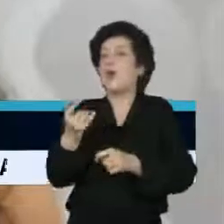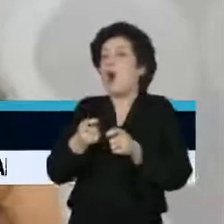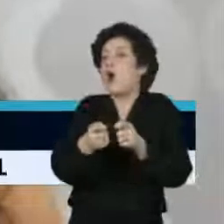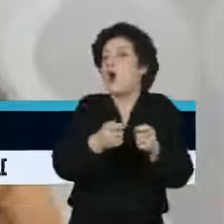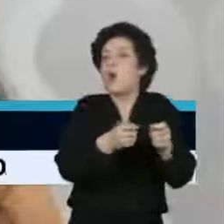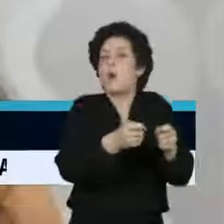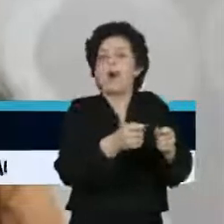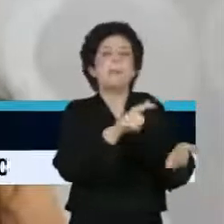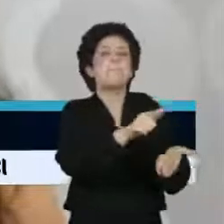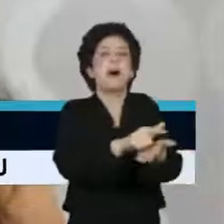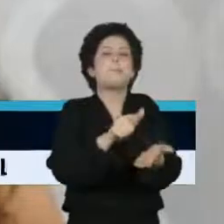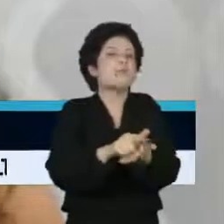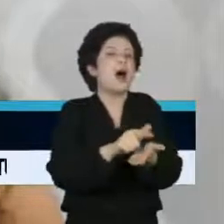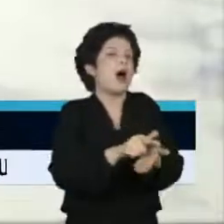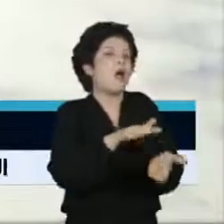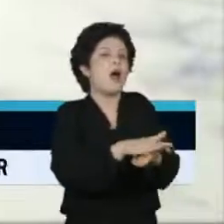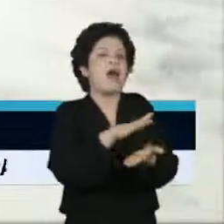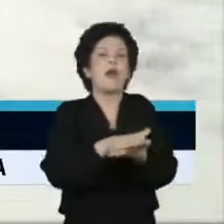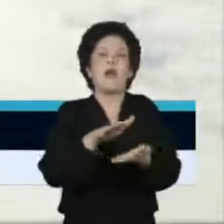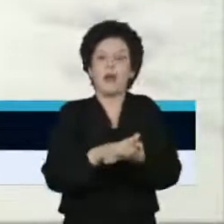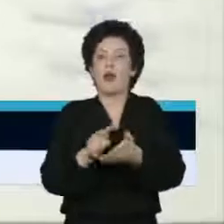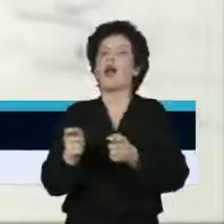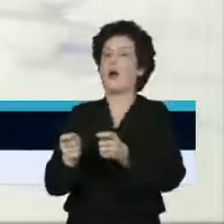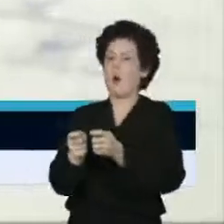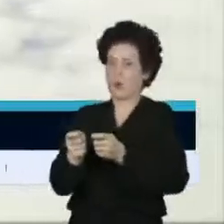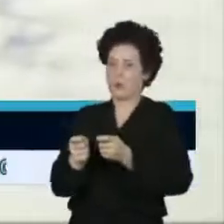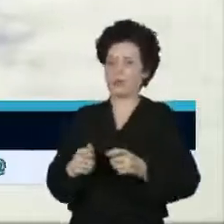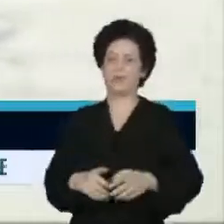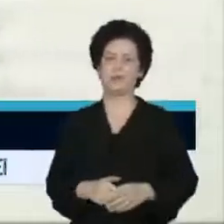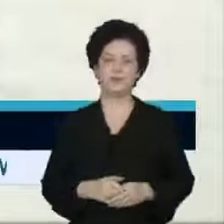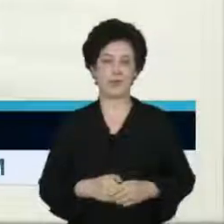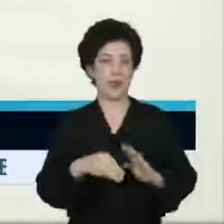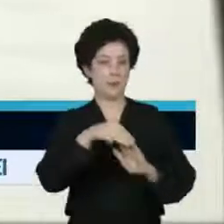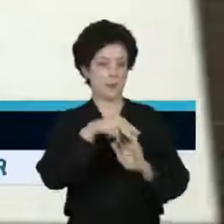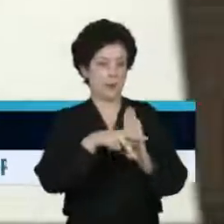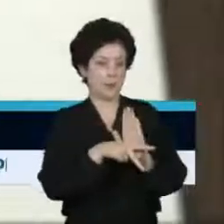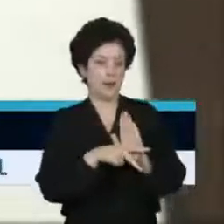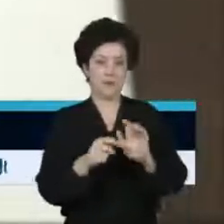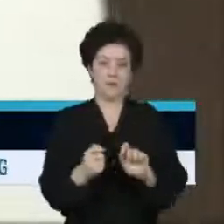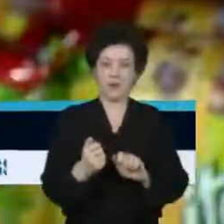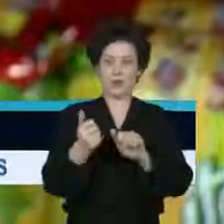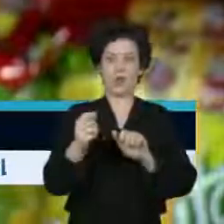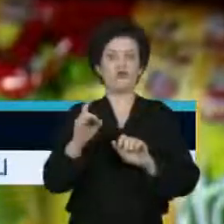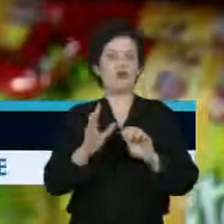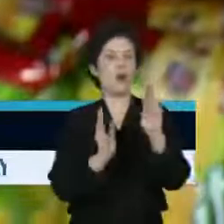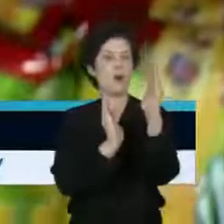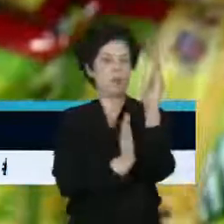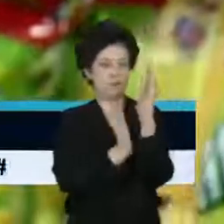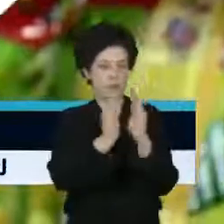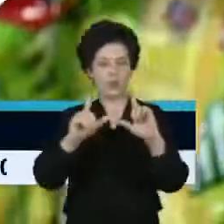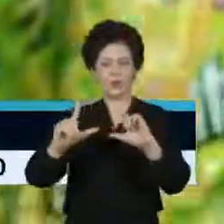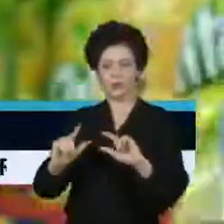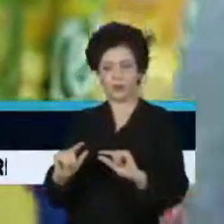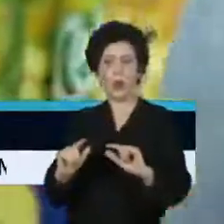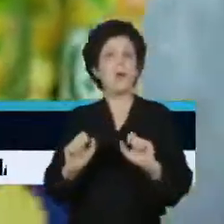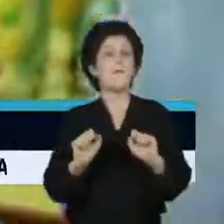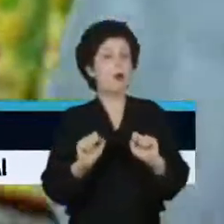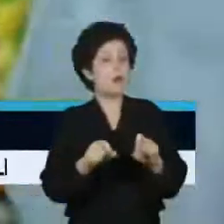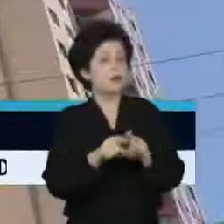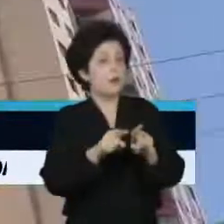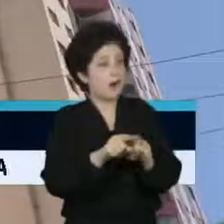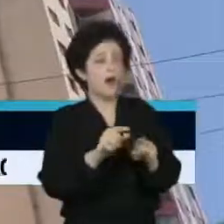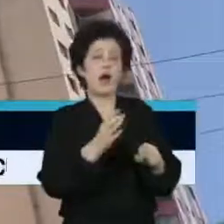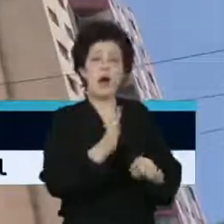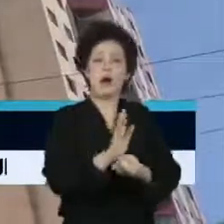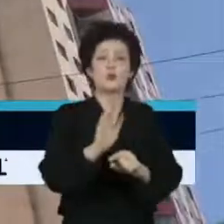economizado na pegada ecológica. Mas as vantagens da MP vão além da desburocratização e podem chegar ao bolso do